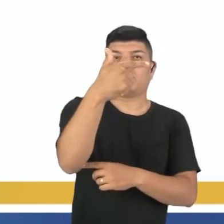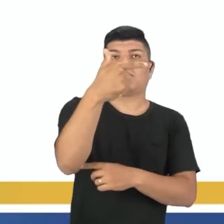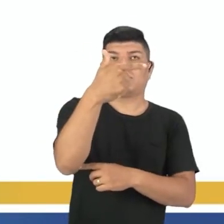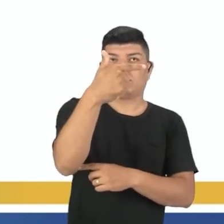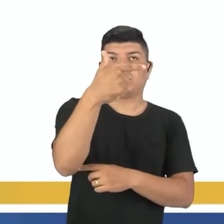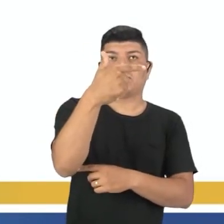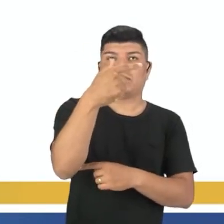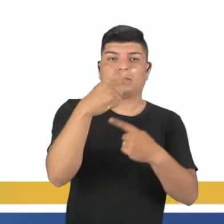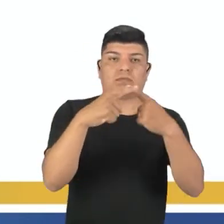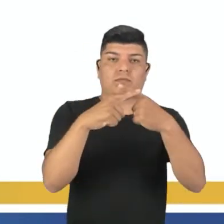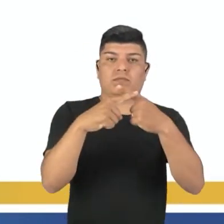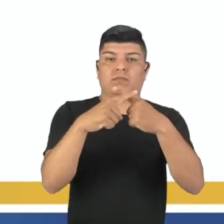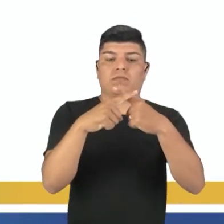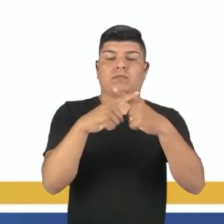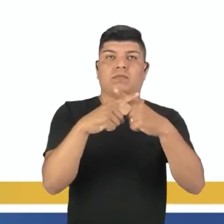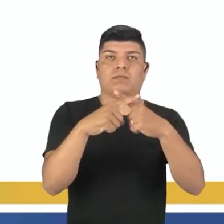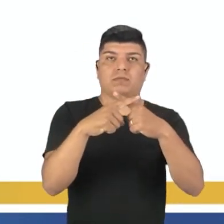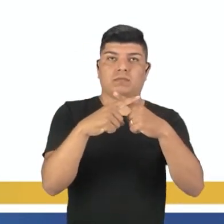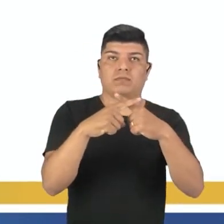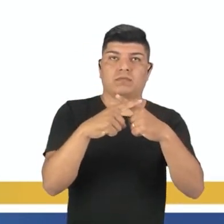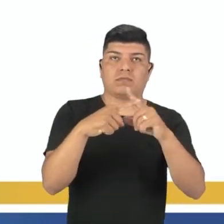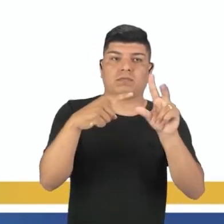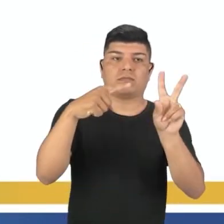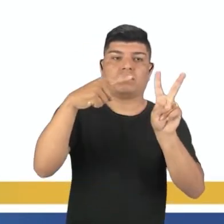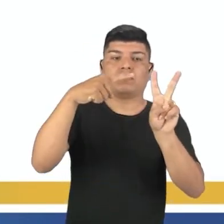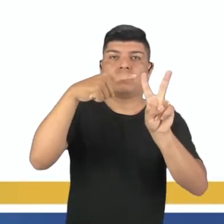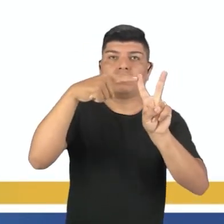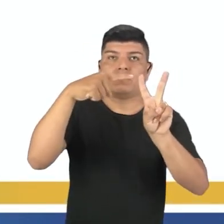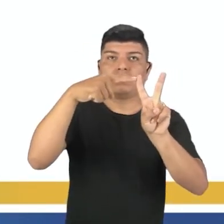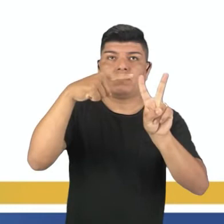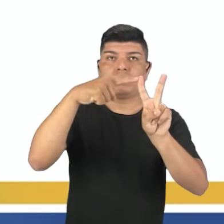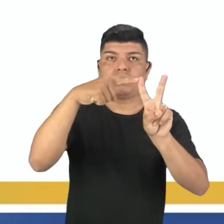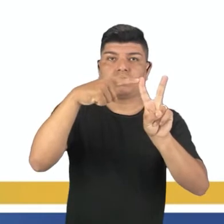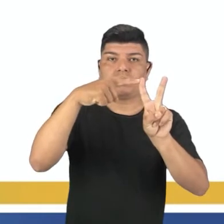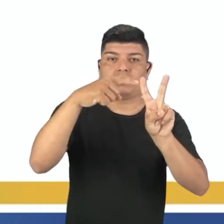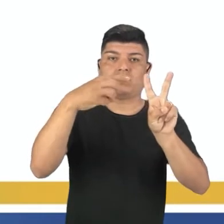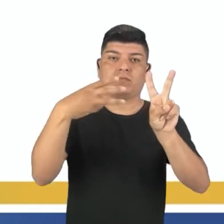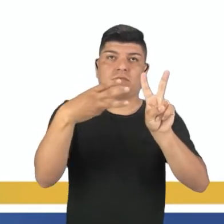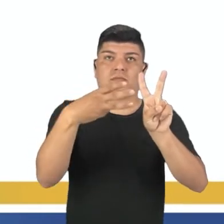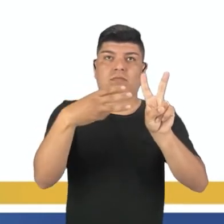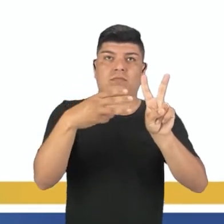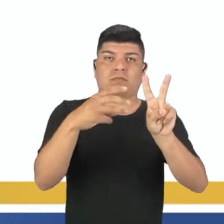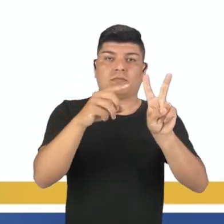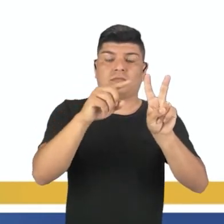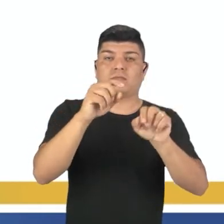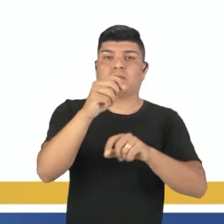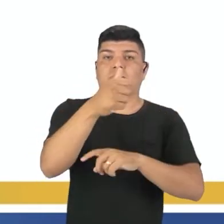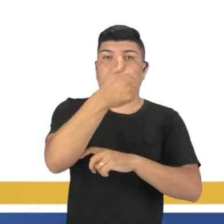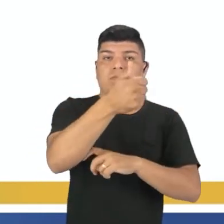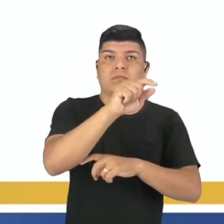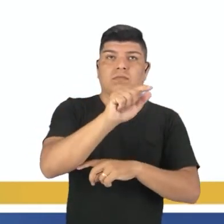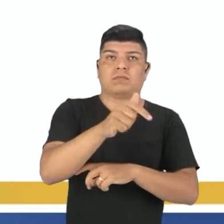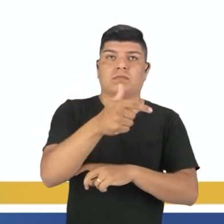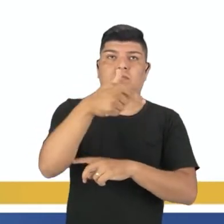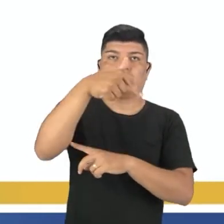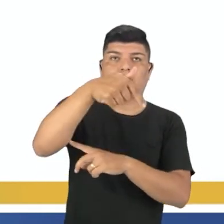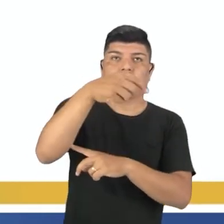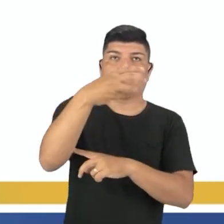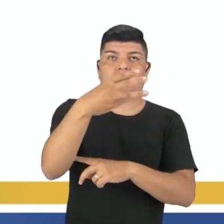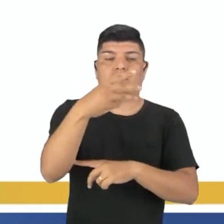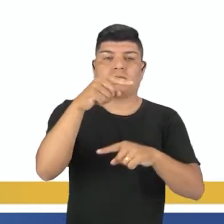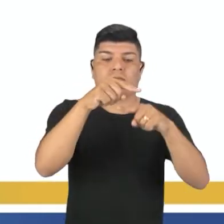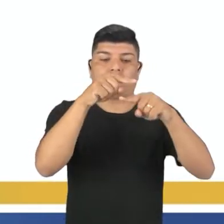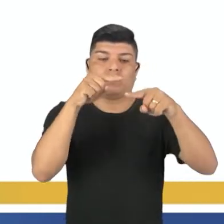ao quadrado, vezes a raiz de 3, que nós adotamos aí como 1,73 nessa questão, dividido